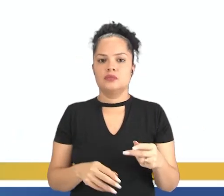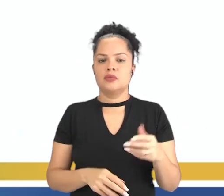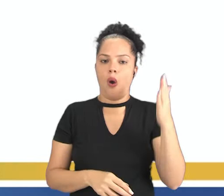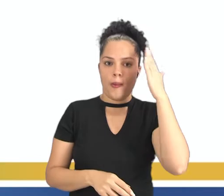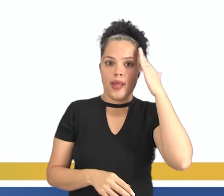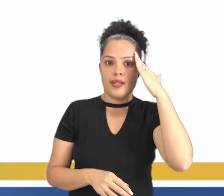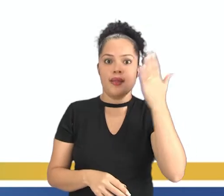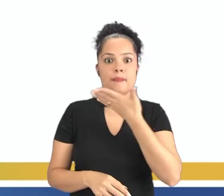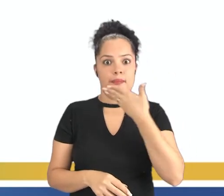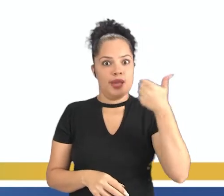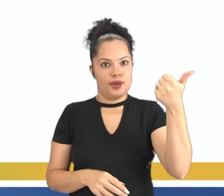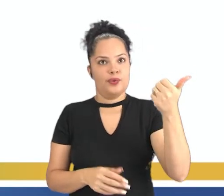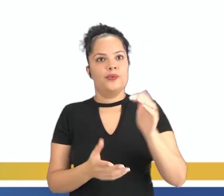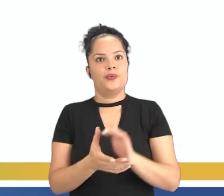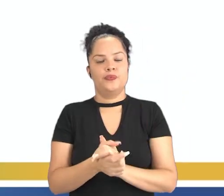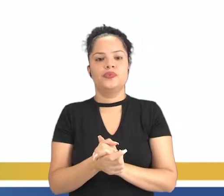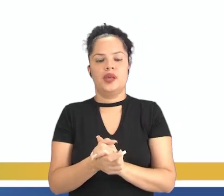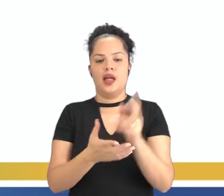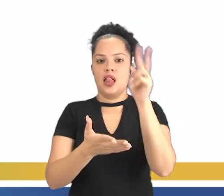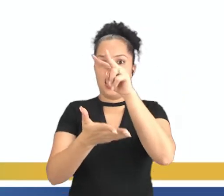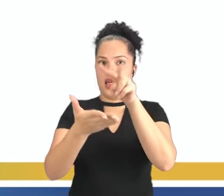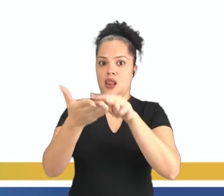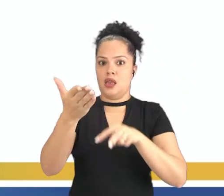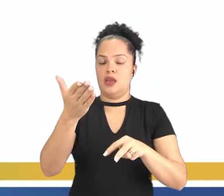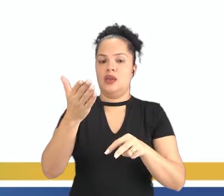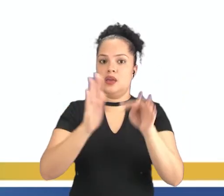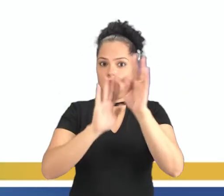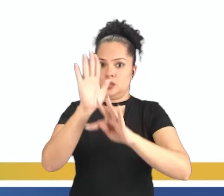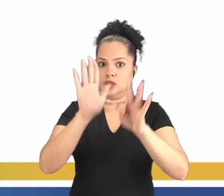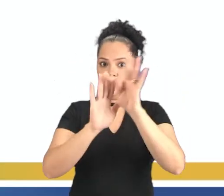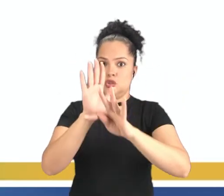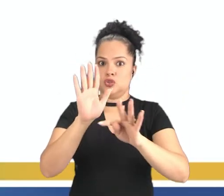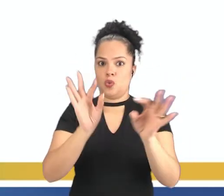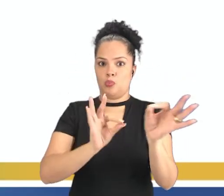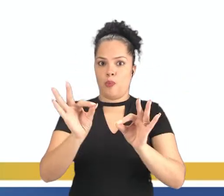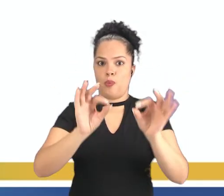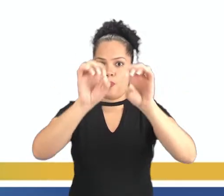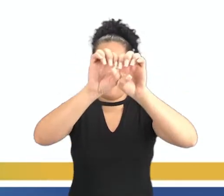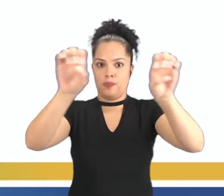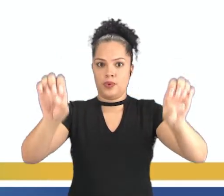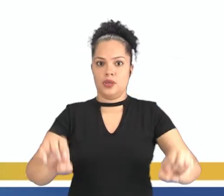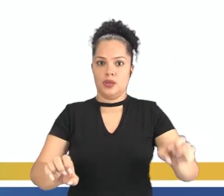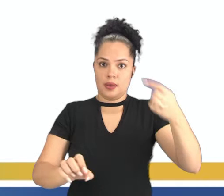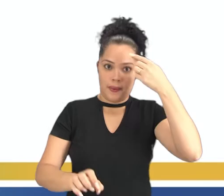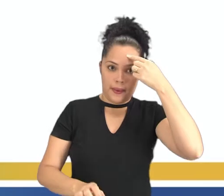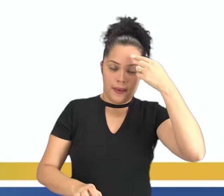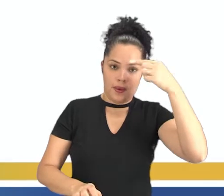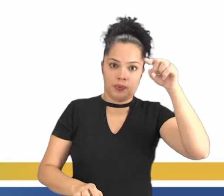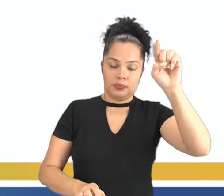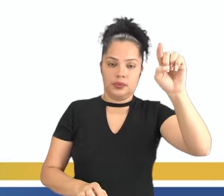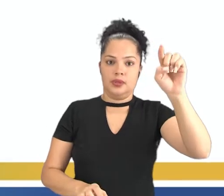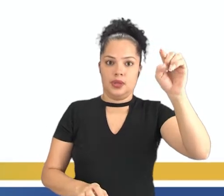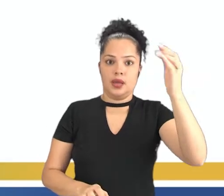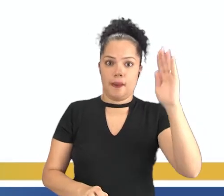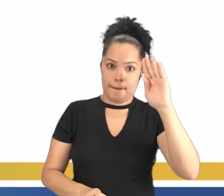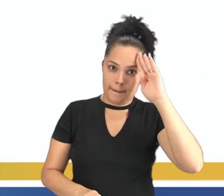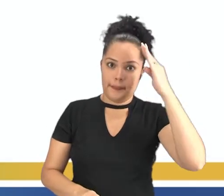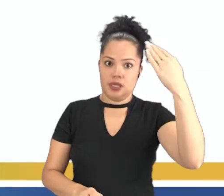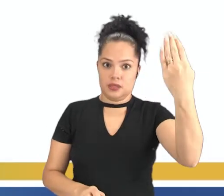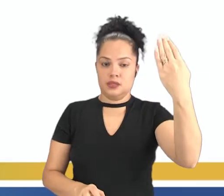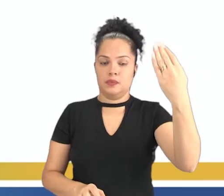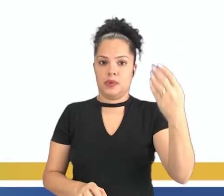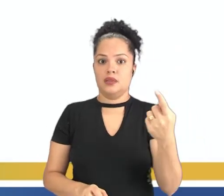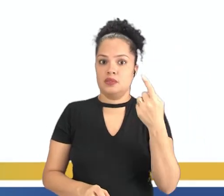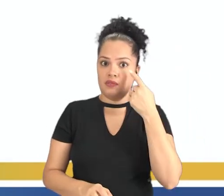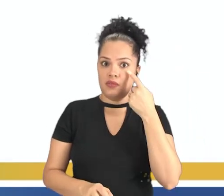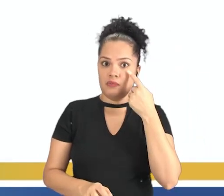texto? A tarefa é ler o texto e elaborar um esquema das ideias principais apresentadas. Para isso, vamos seguir